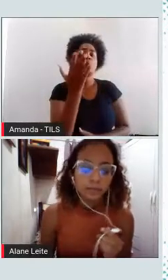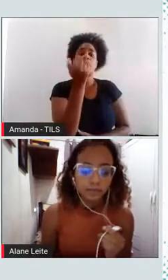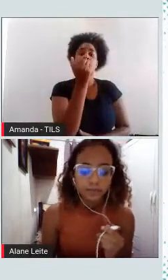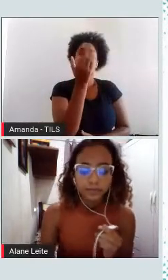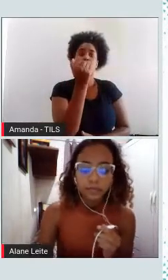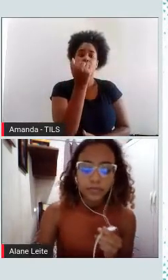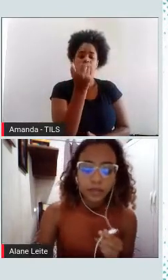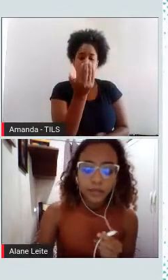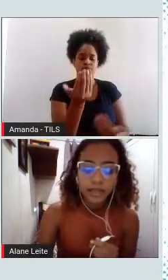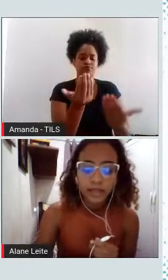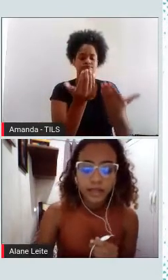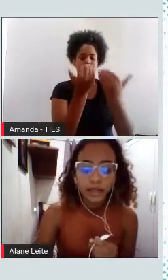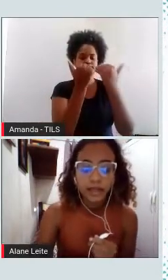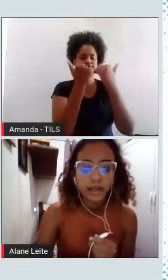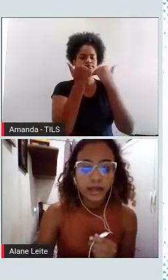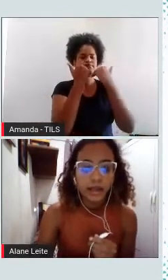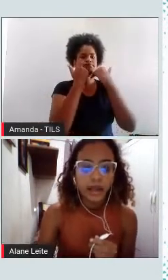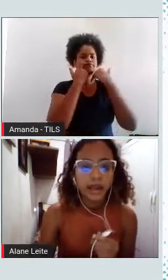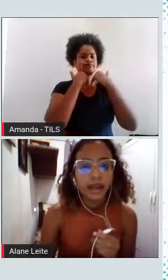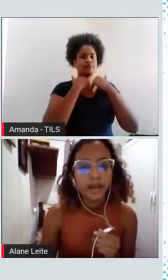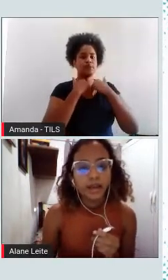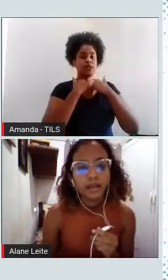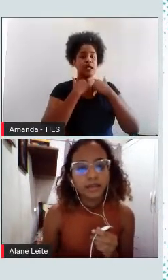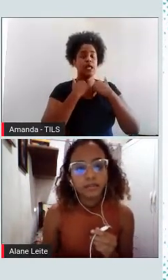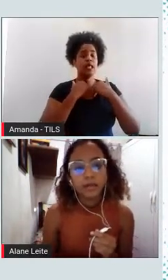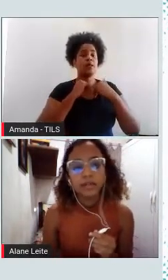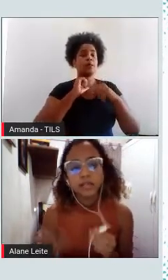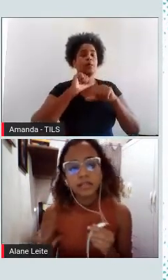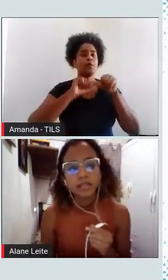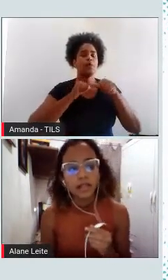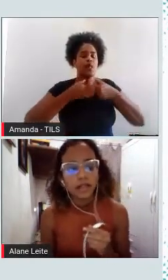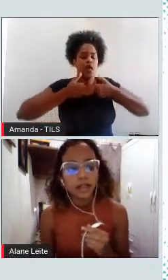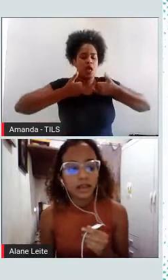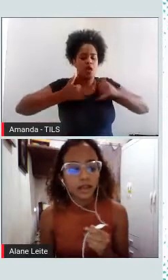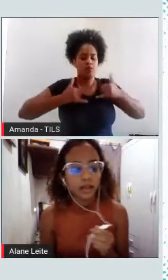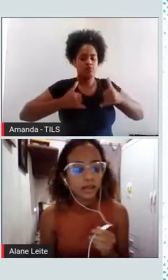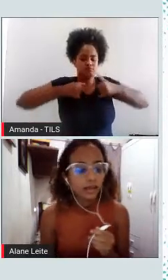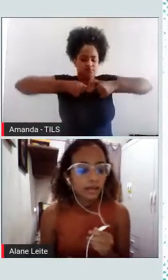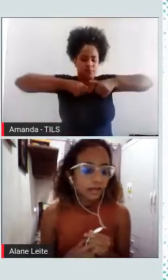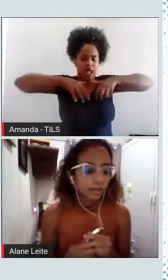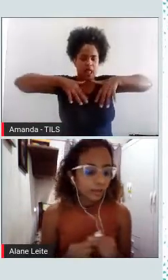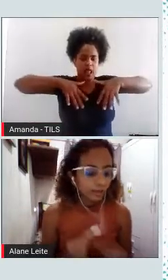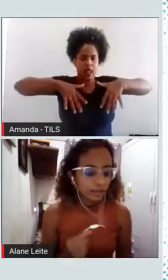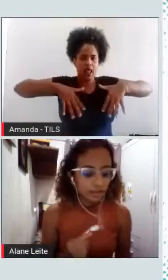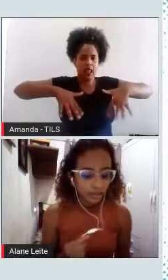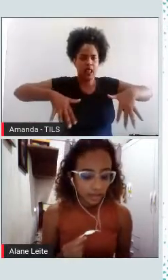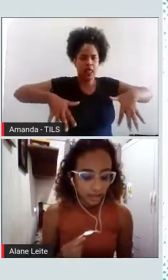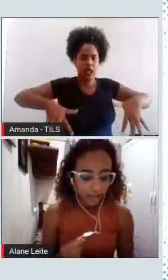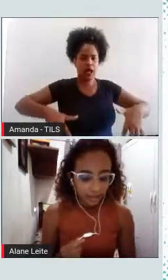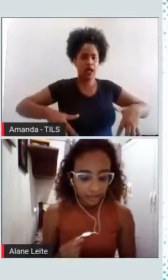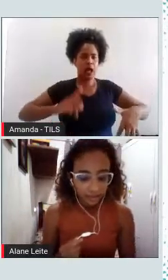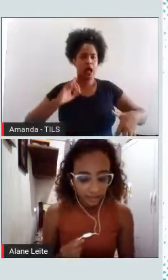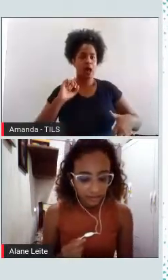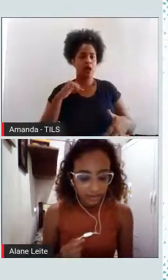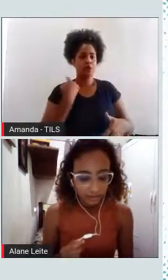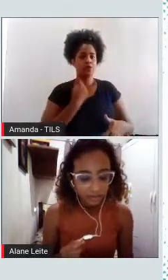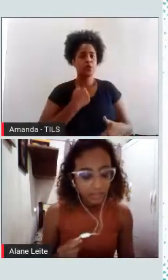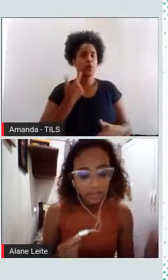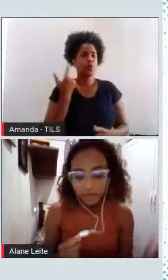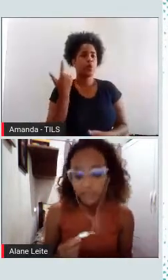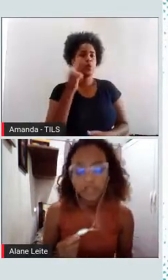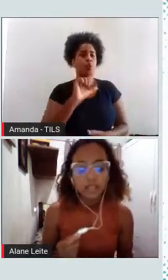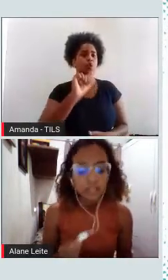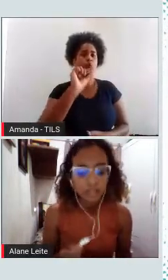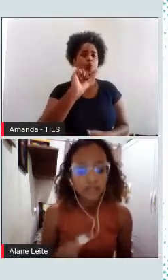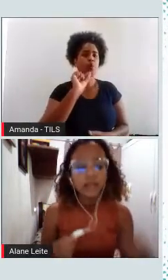organismo para que possa ser, como eu posso dizer, possa